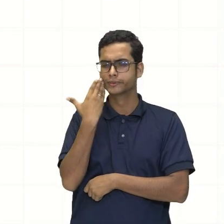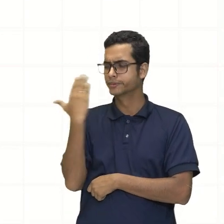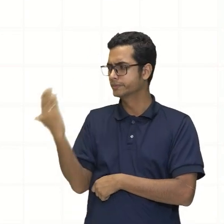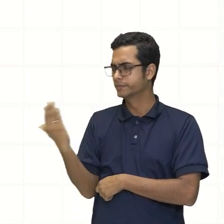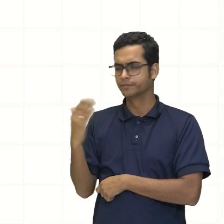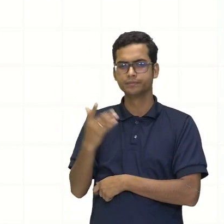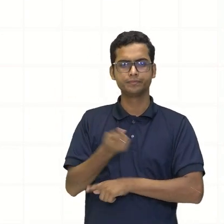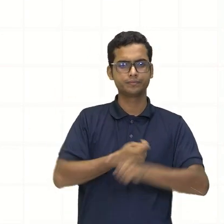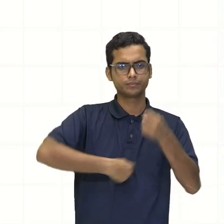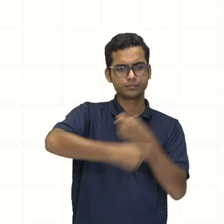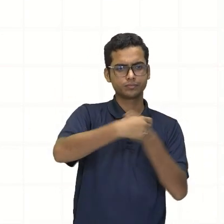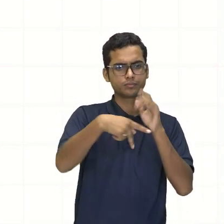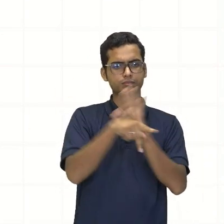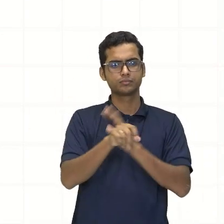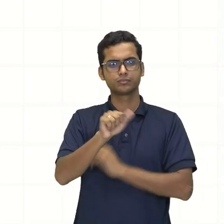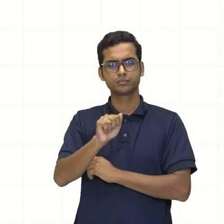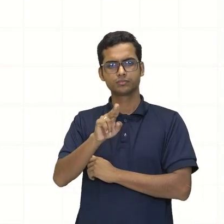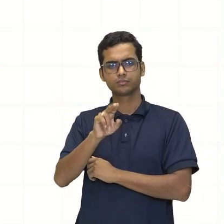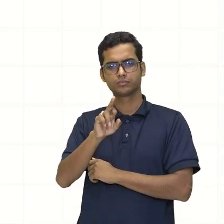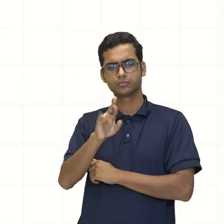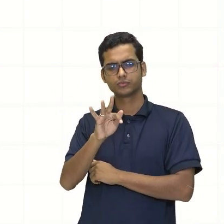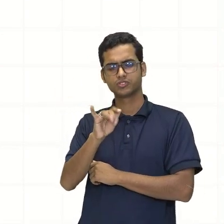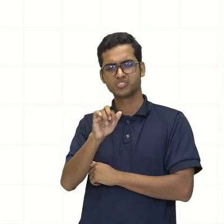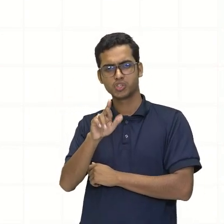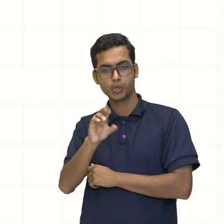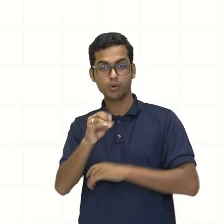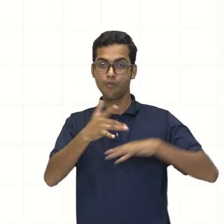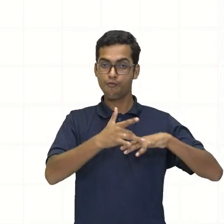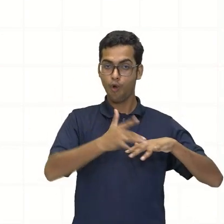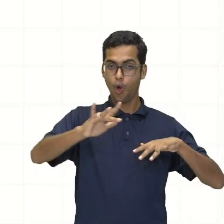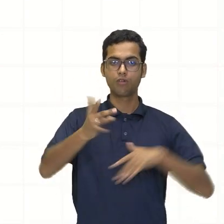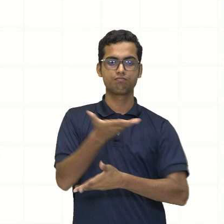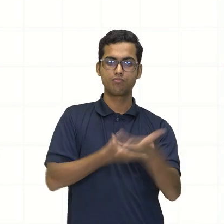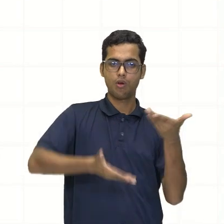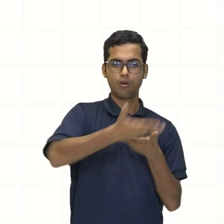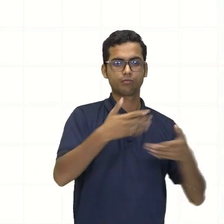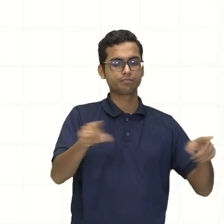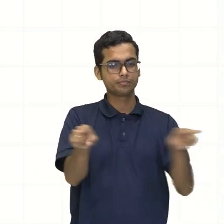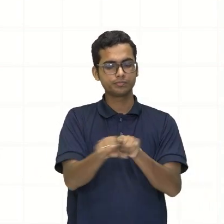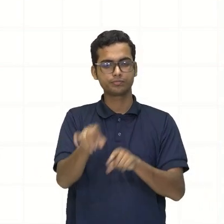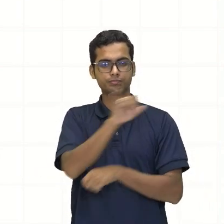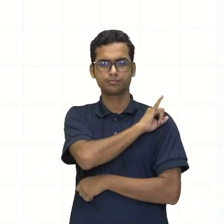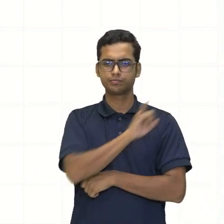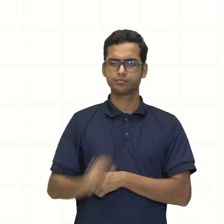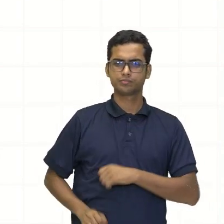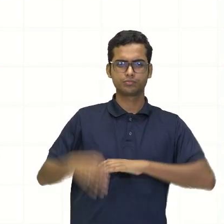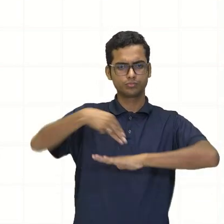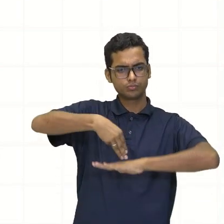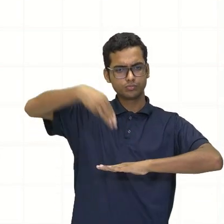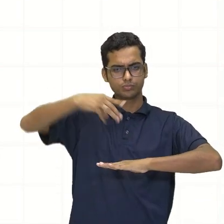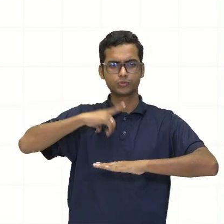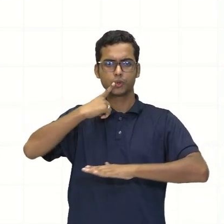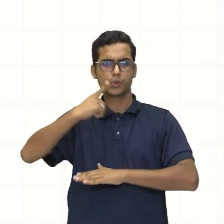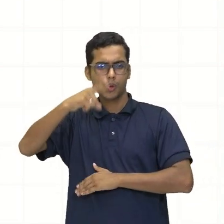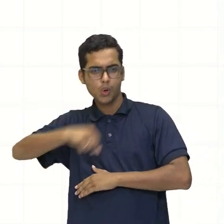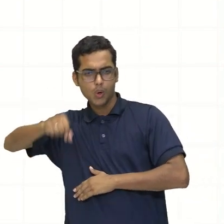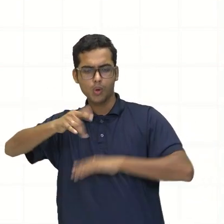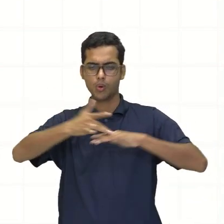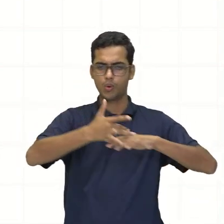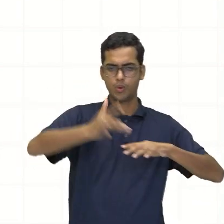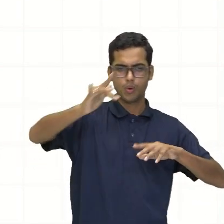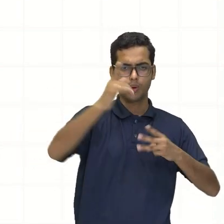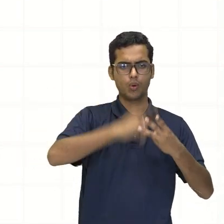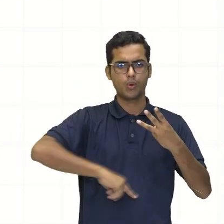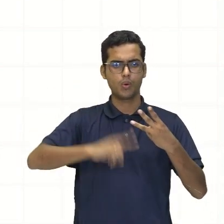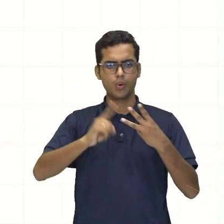comércio de ouro, e também o Império do Mali, com comércio de sal, ouro,